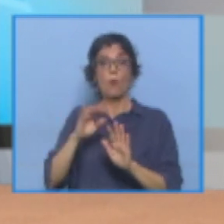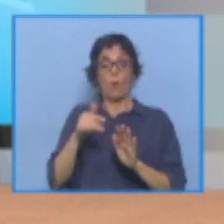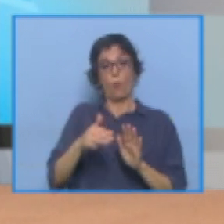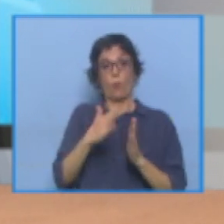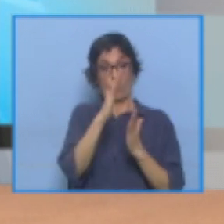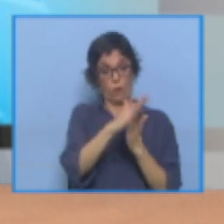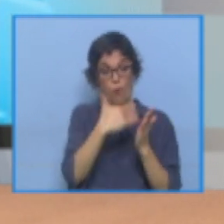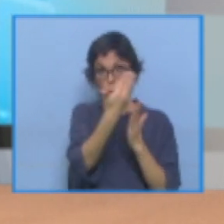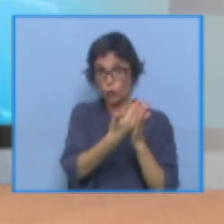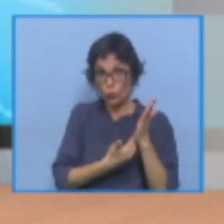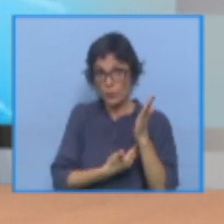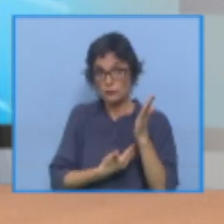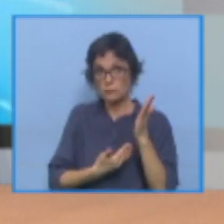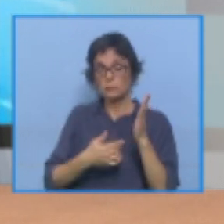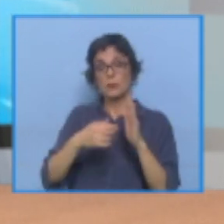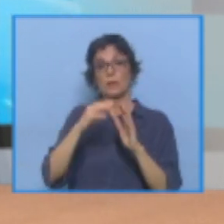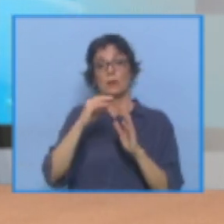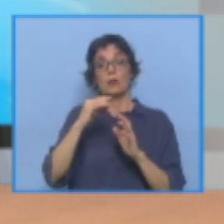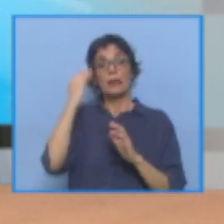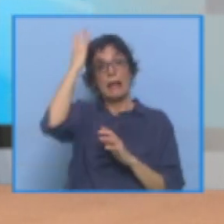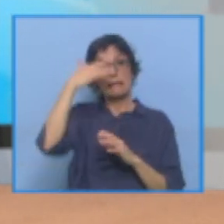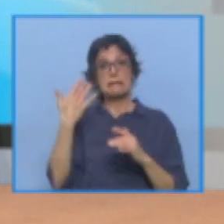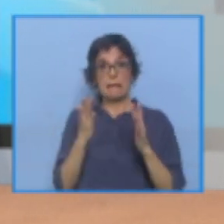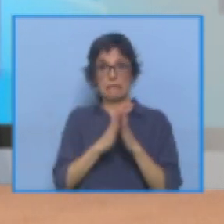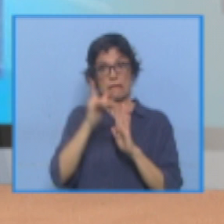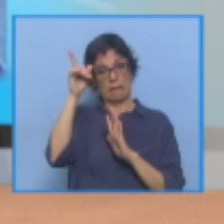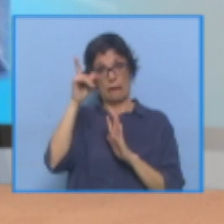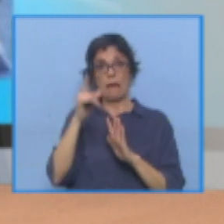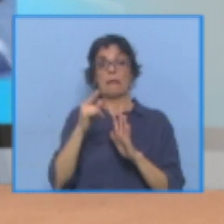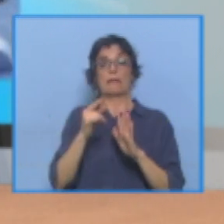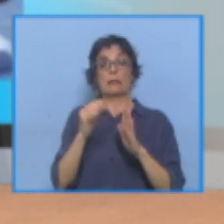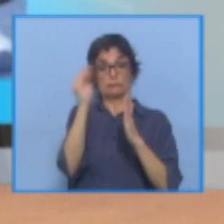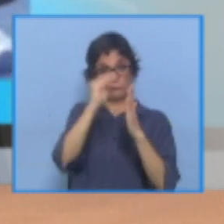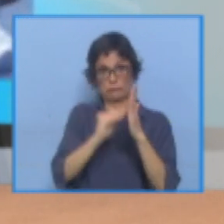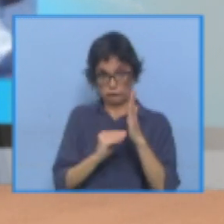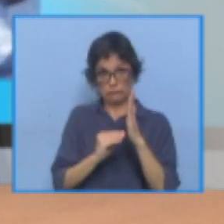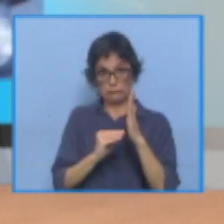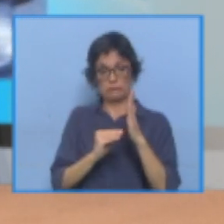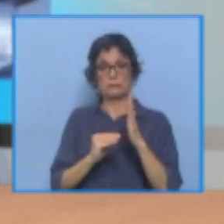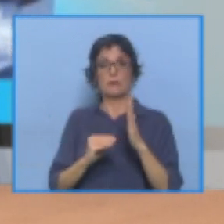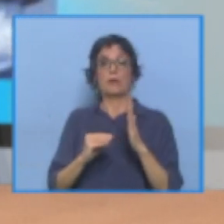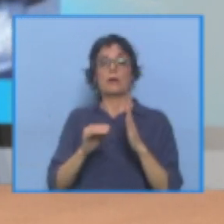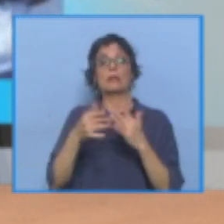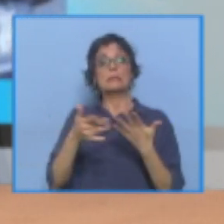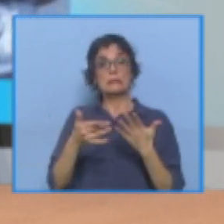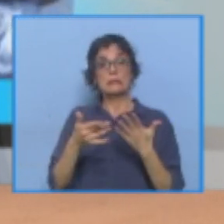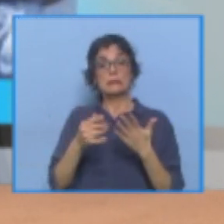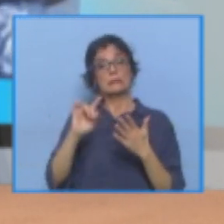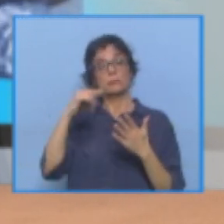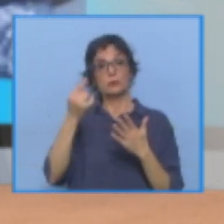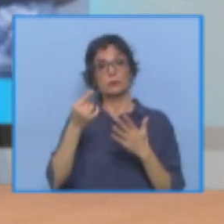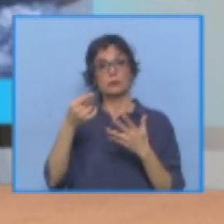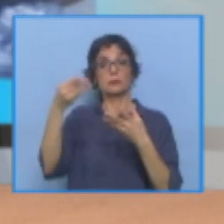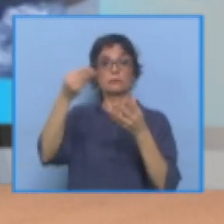está a ser redigido neste momento. E, portanto, só percebendo aquilo que são as prioridades da Santa Sé